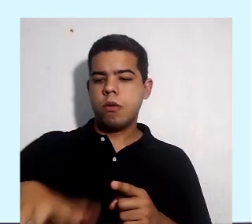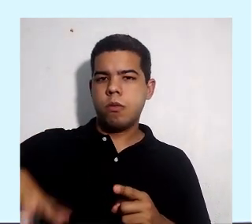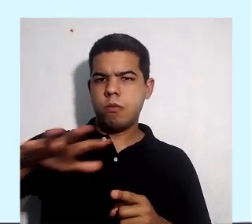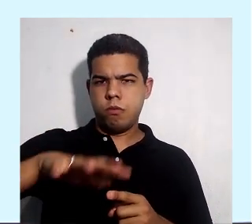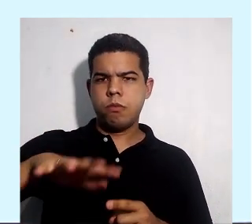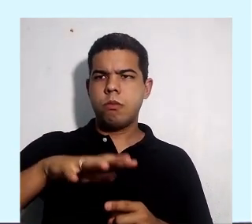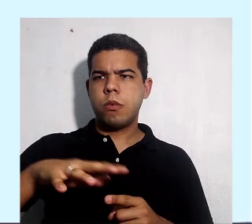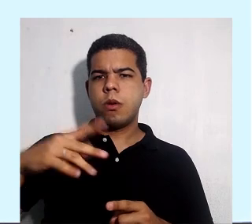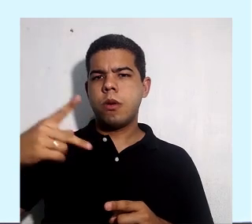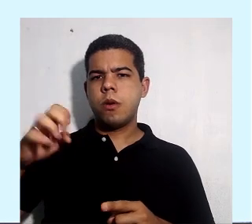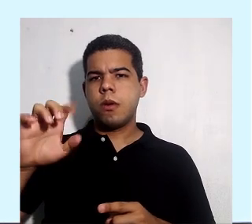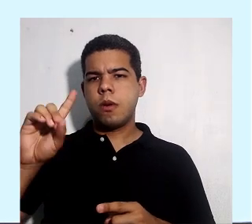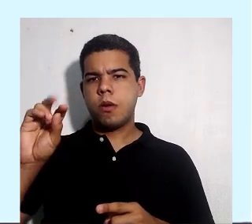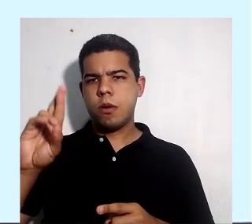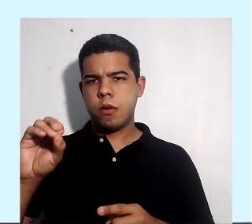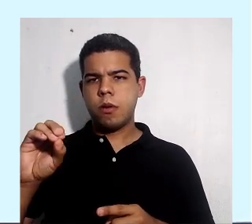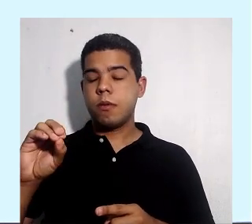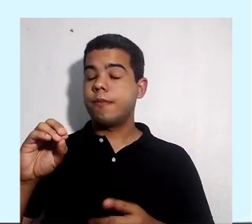do espaço onde